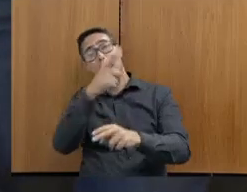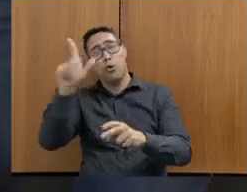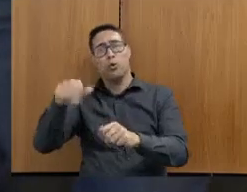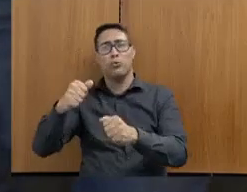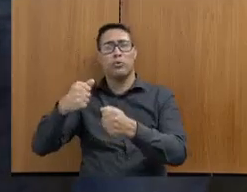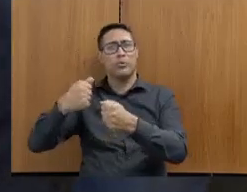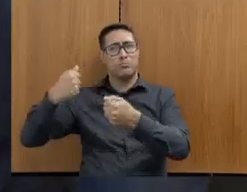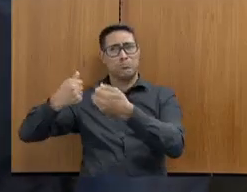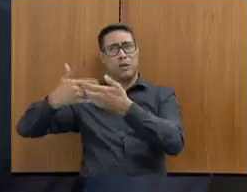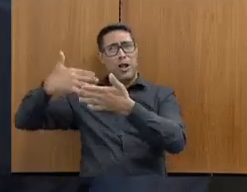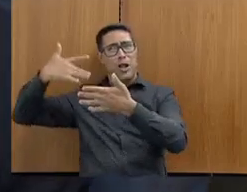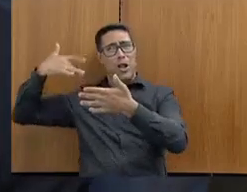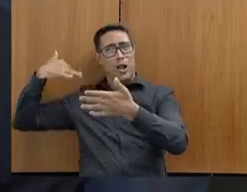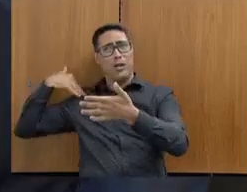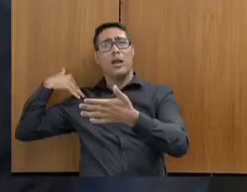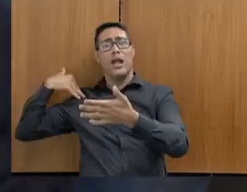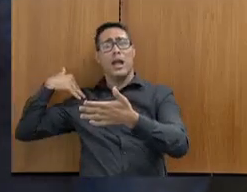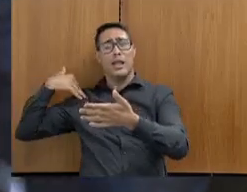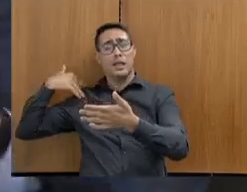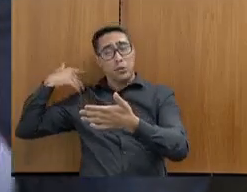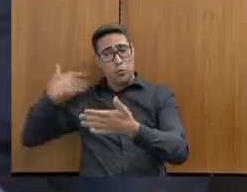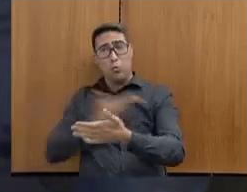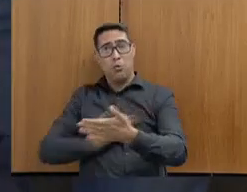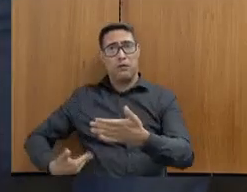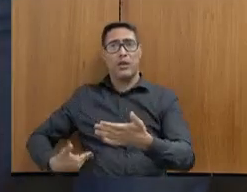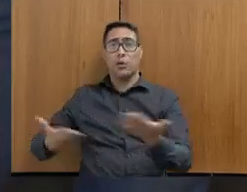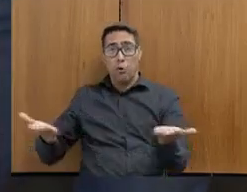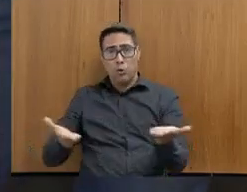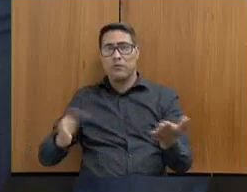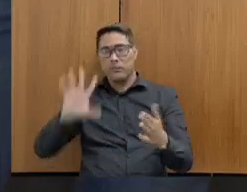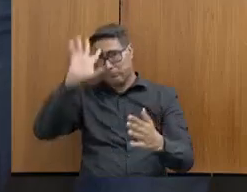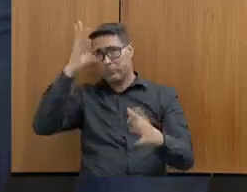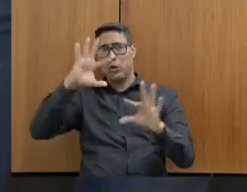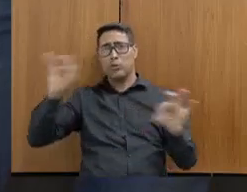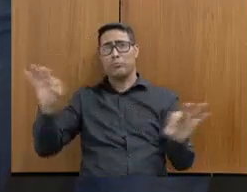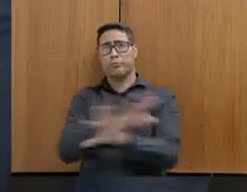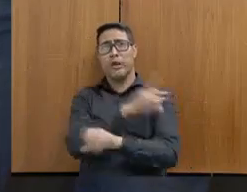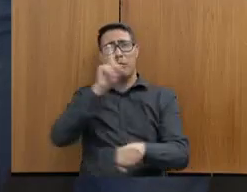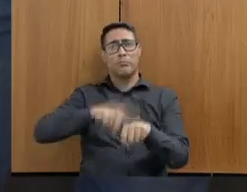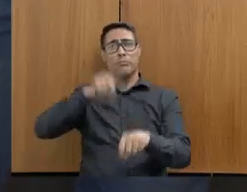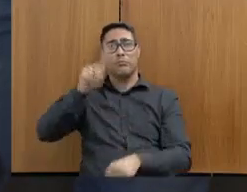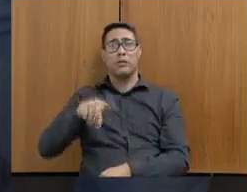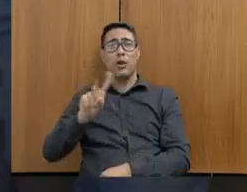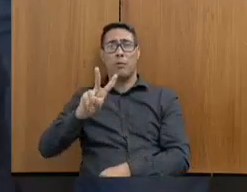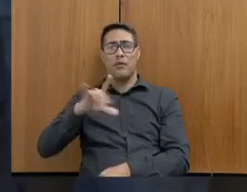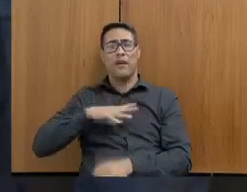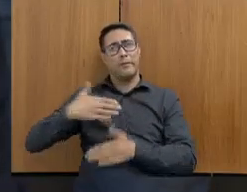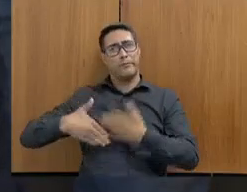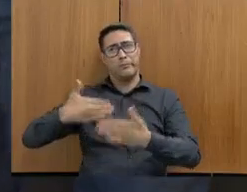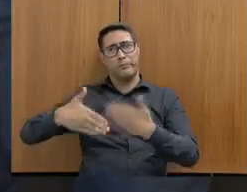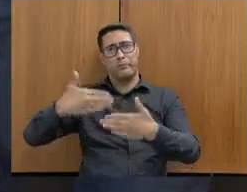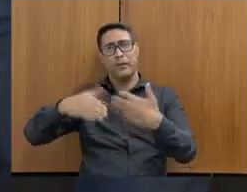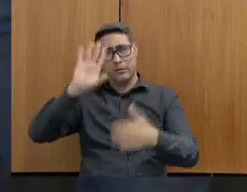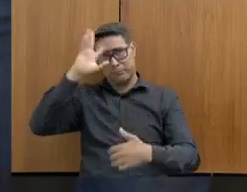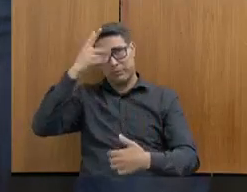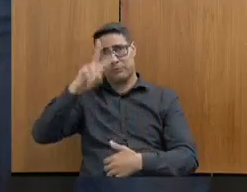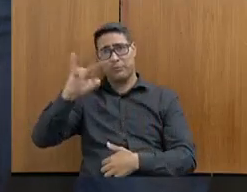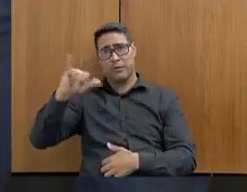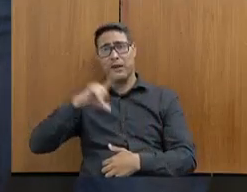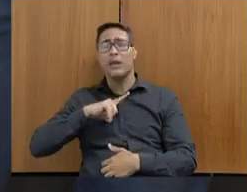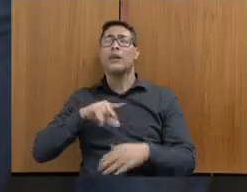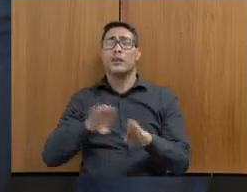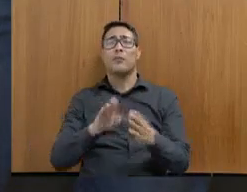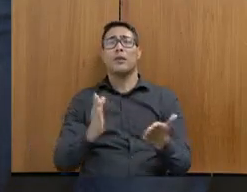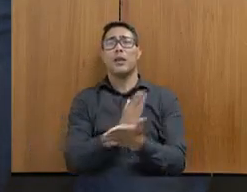que o governo atual não vai resolver tudo de vez mas tá dando passo importante para resolver essa situação e nós temos aí os concursados